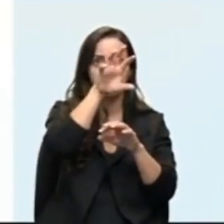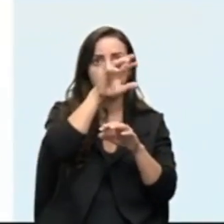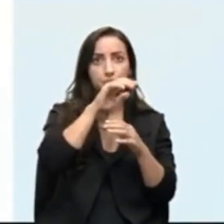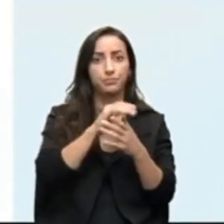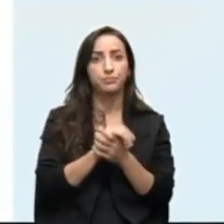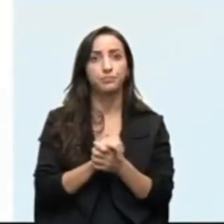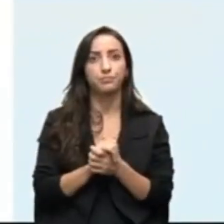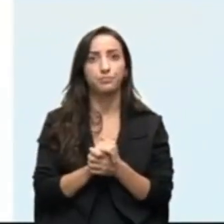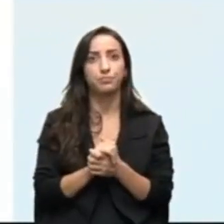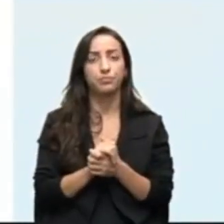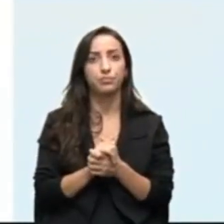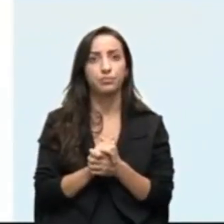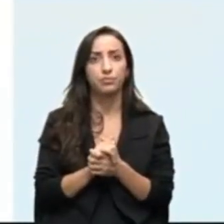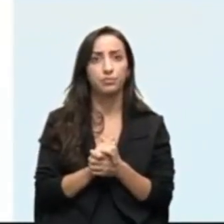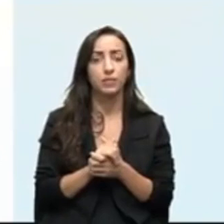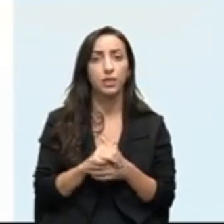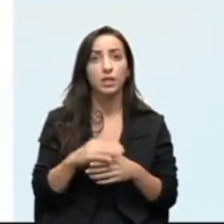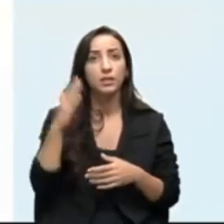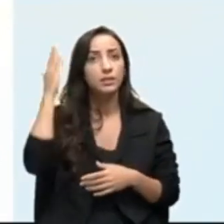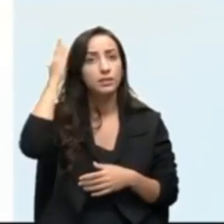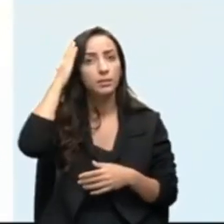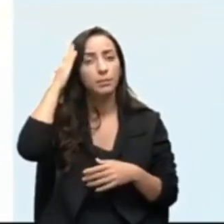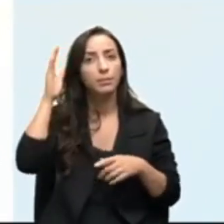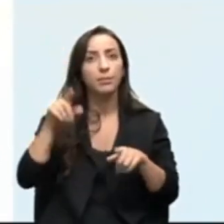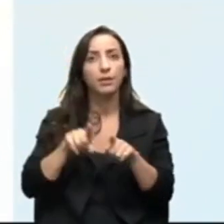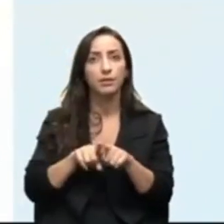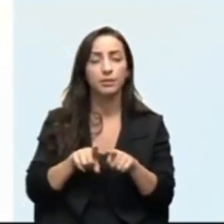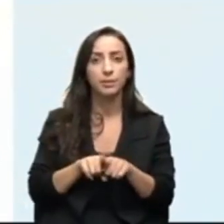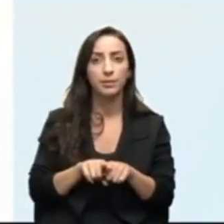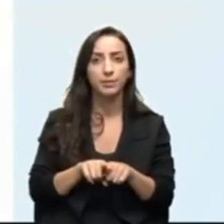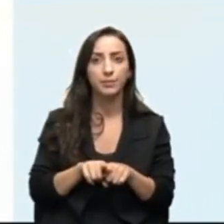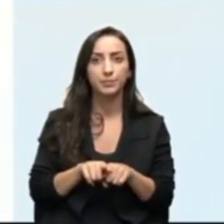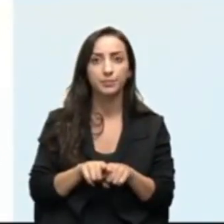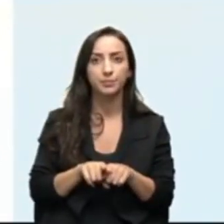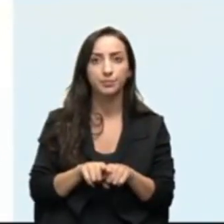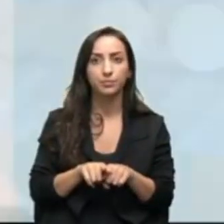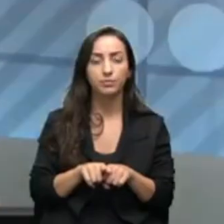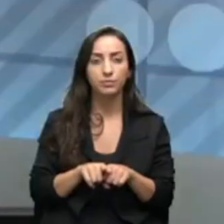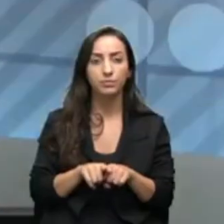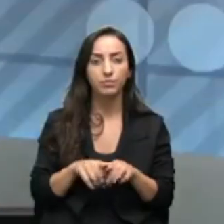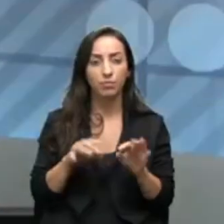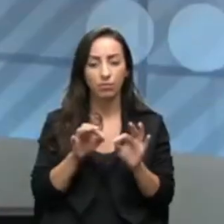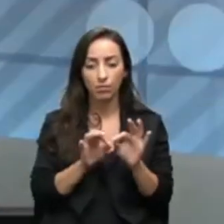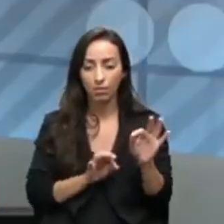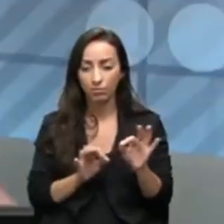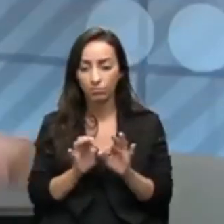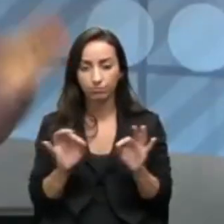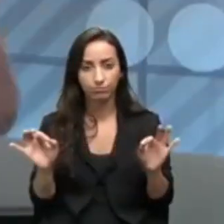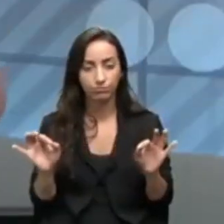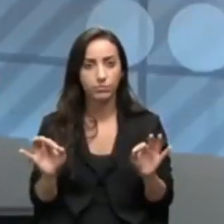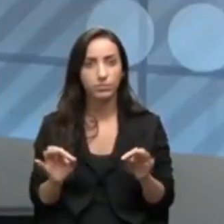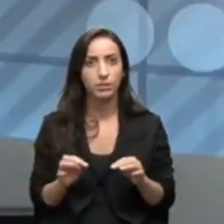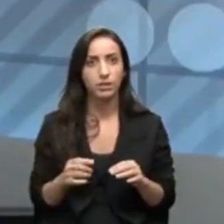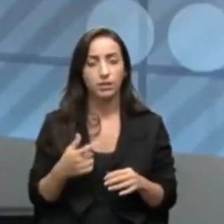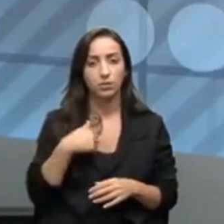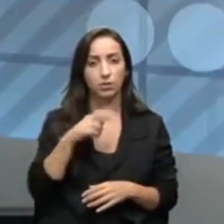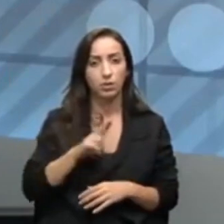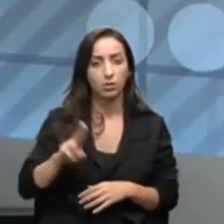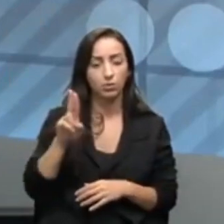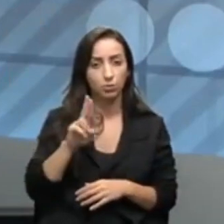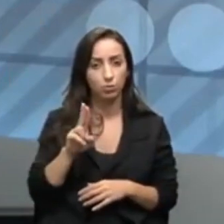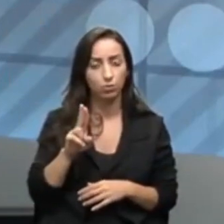elemento e dimensionar uma seção geométrica para isso. Então, eu adoto uma